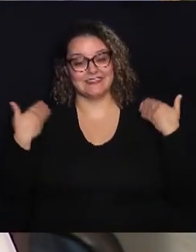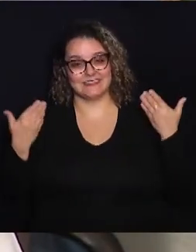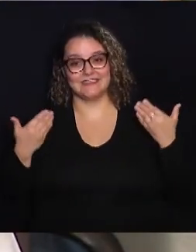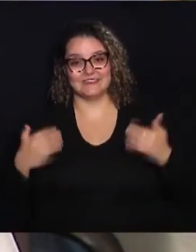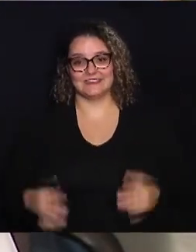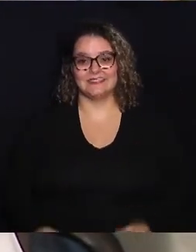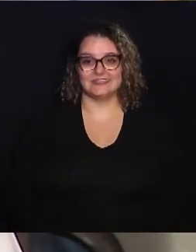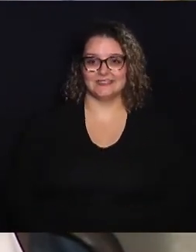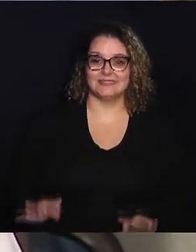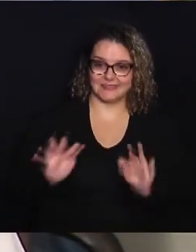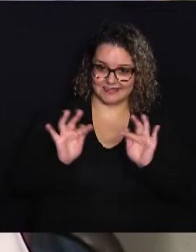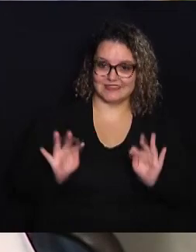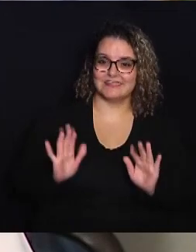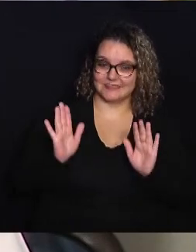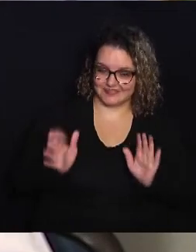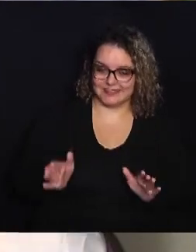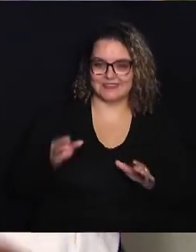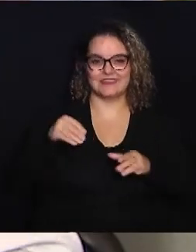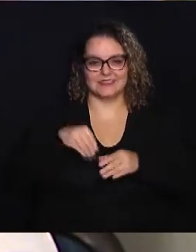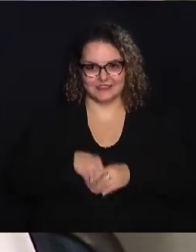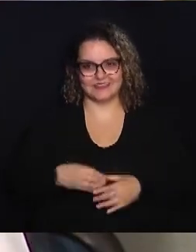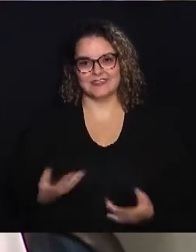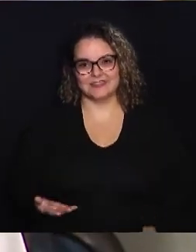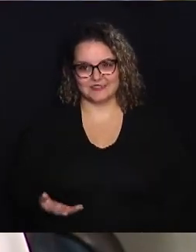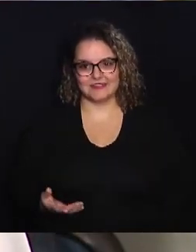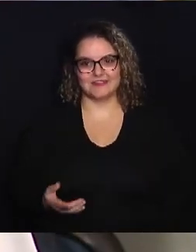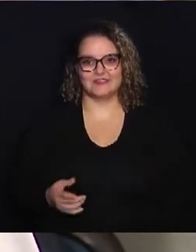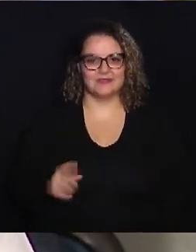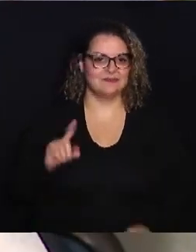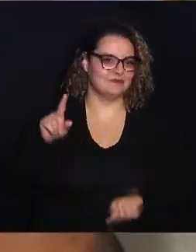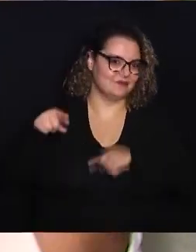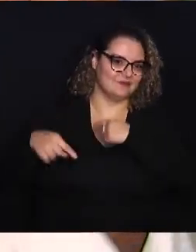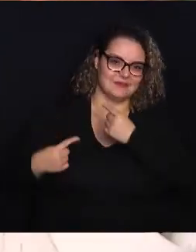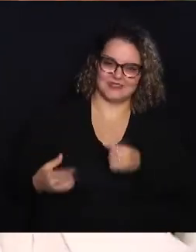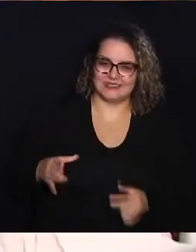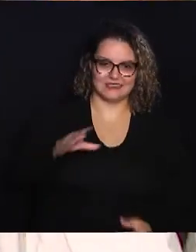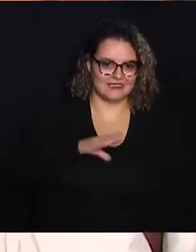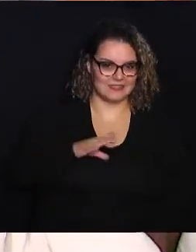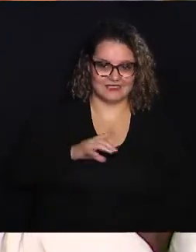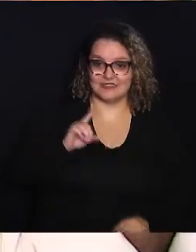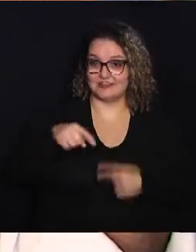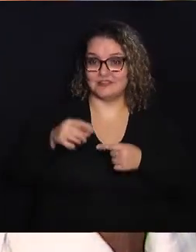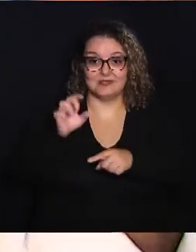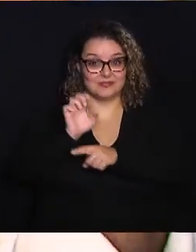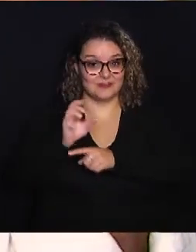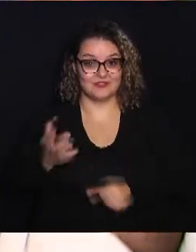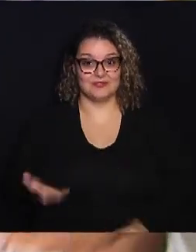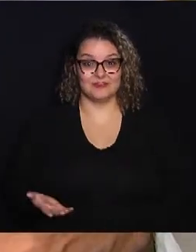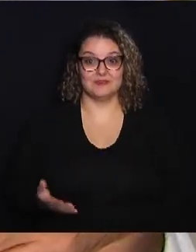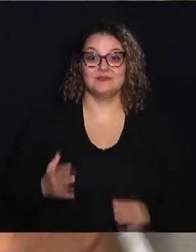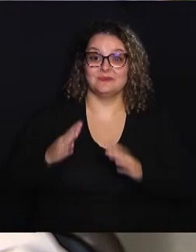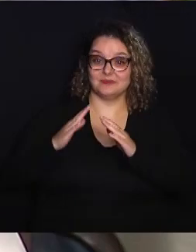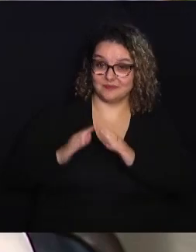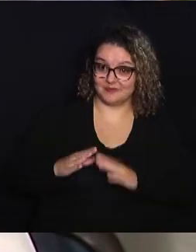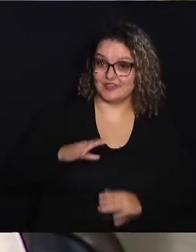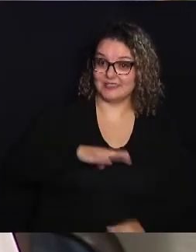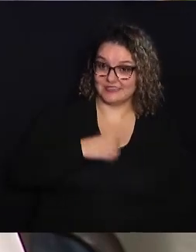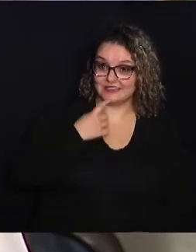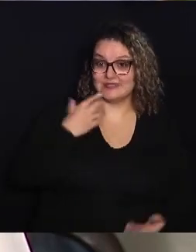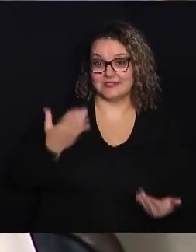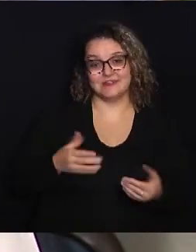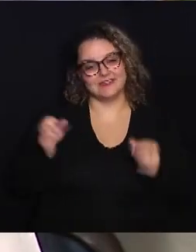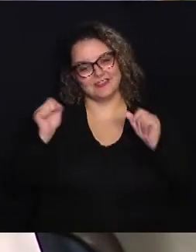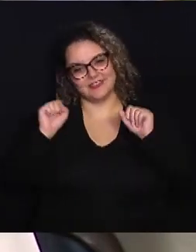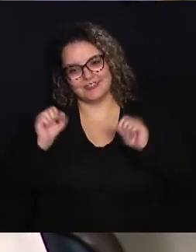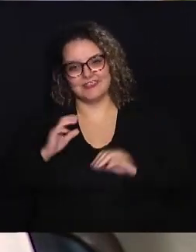constatar a alegria, a felicidade daqueles que já estão aqui. Muitos que vieram até de outras cidades, de outros estados, moram